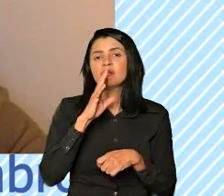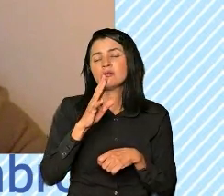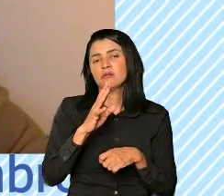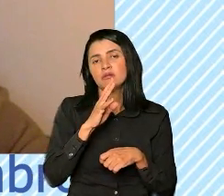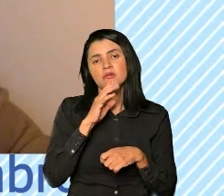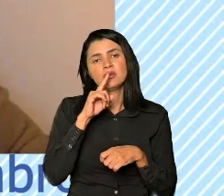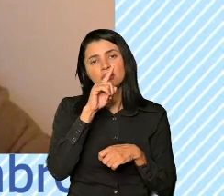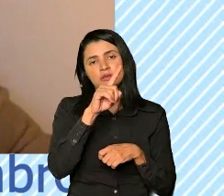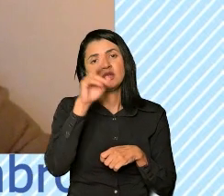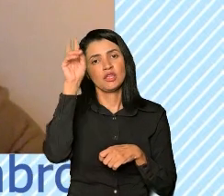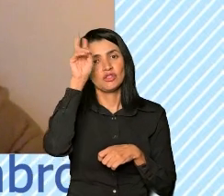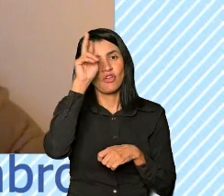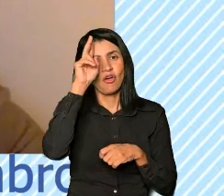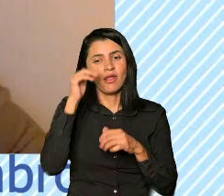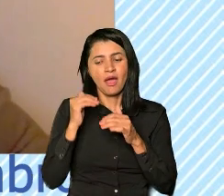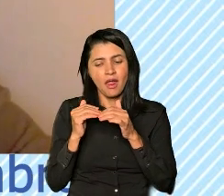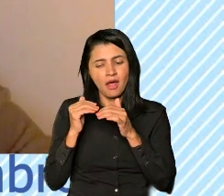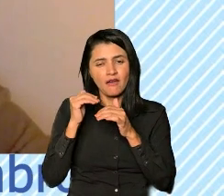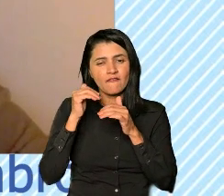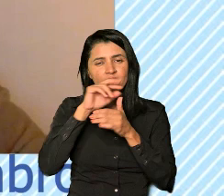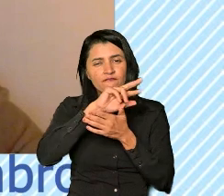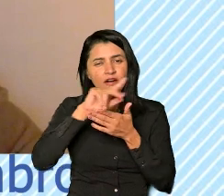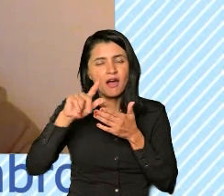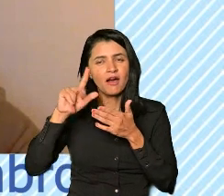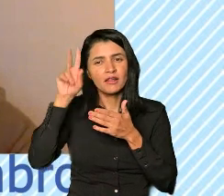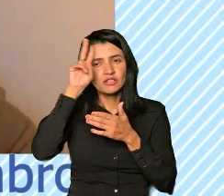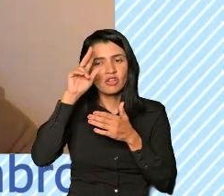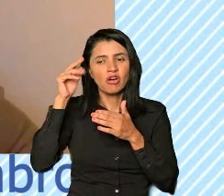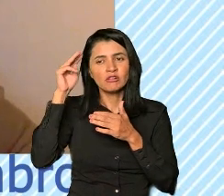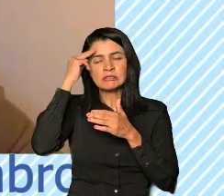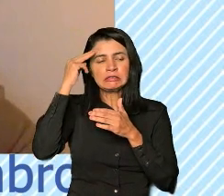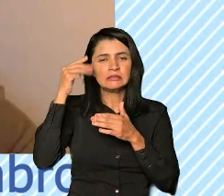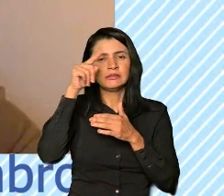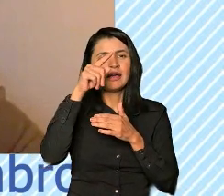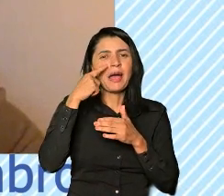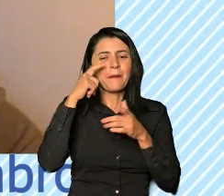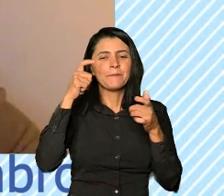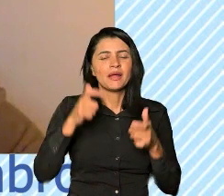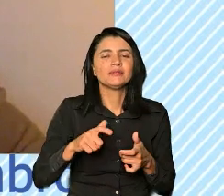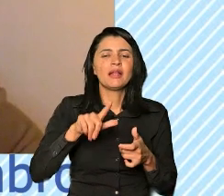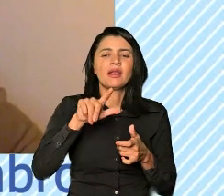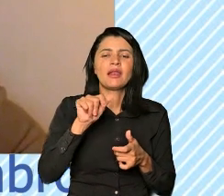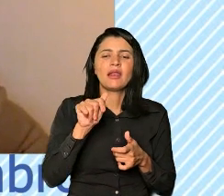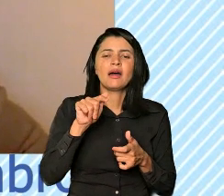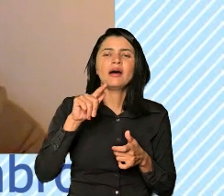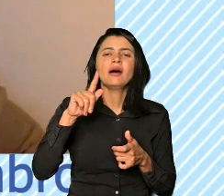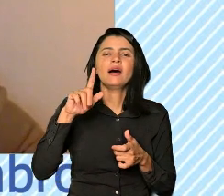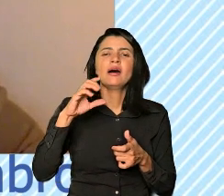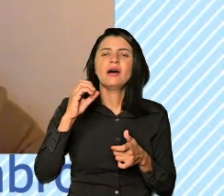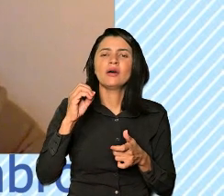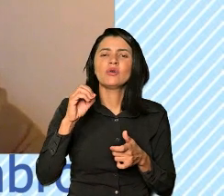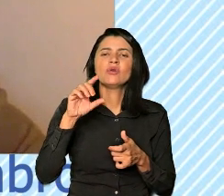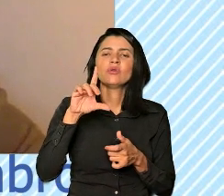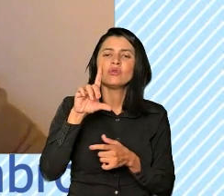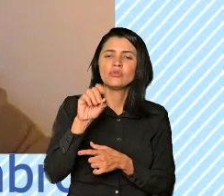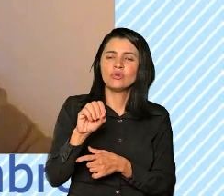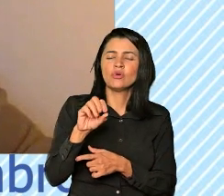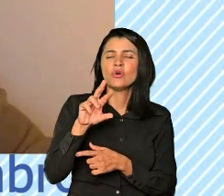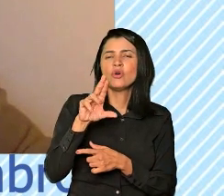Inês falou. Aquela praça se chamava Largo do Rocio. Olha que nome lindo, Largo do